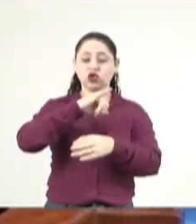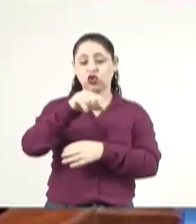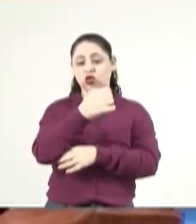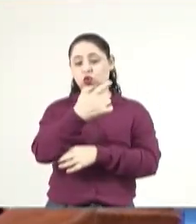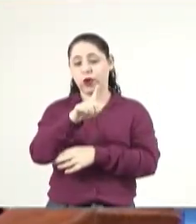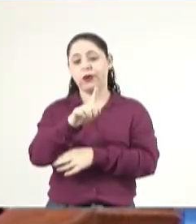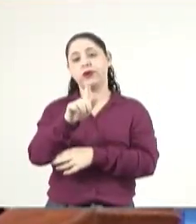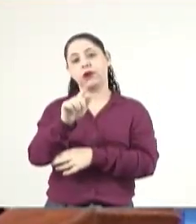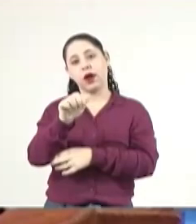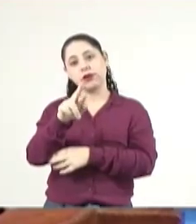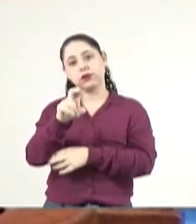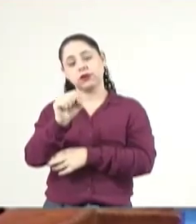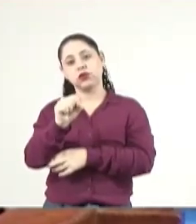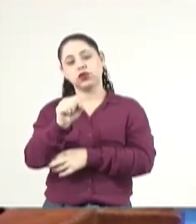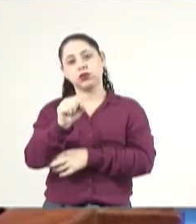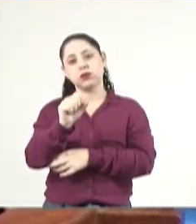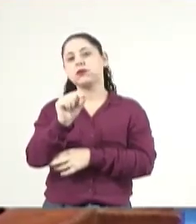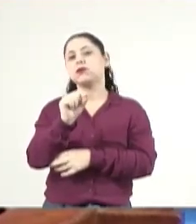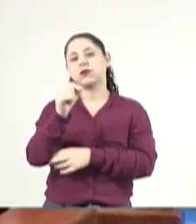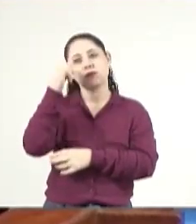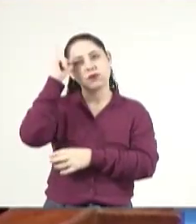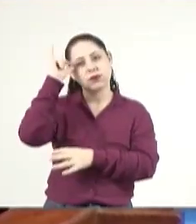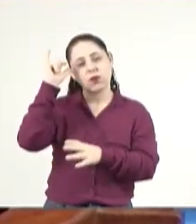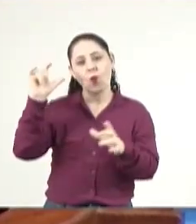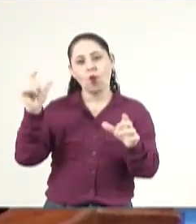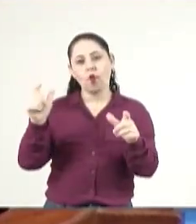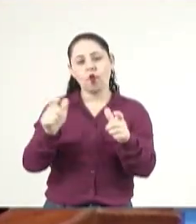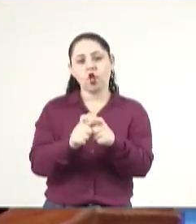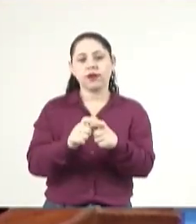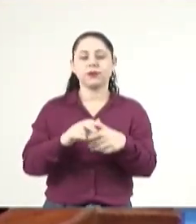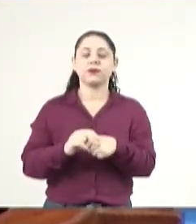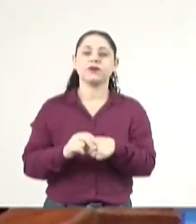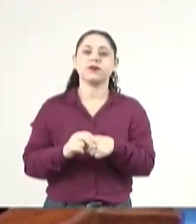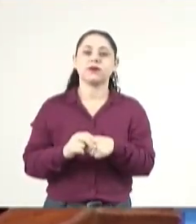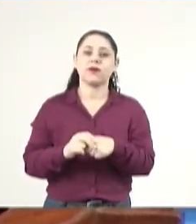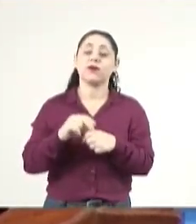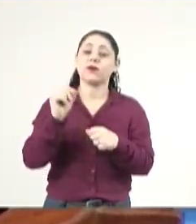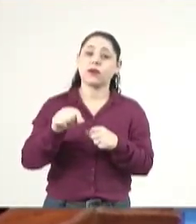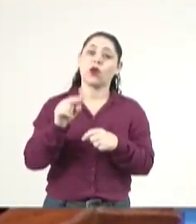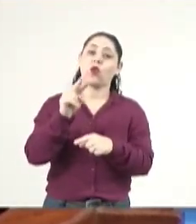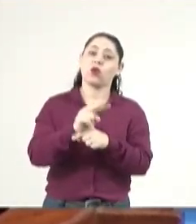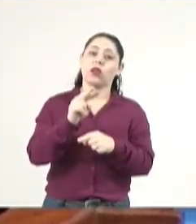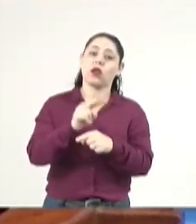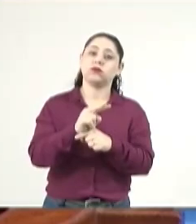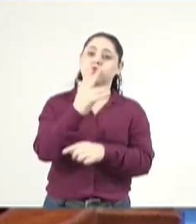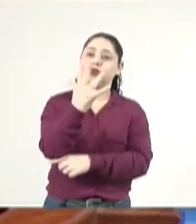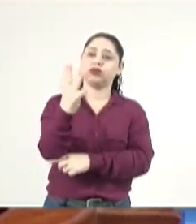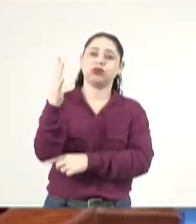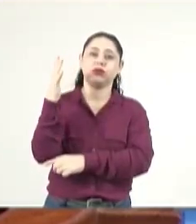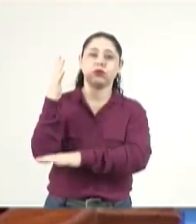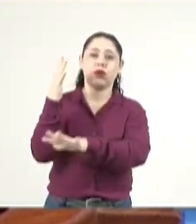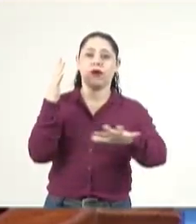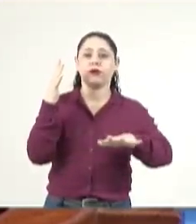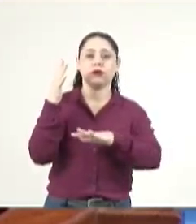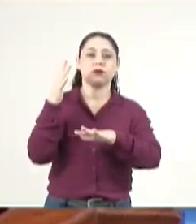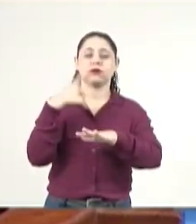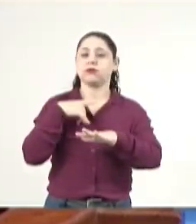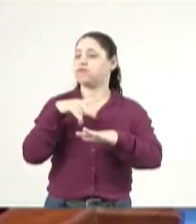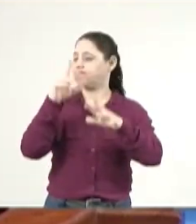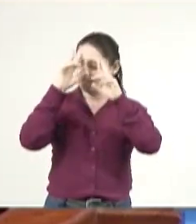mereceria, por parte do governo federal, ter um tratamento diferenciado. Assim como